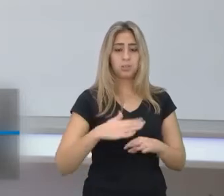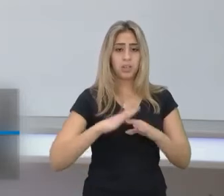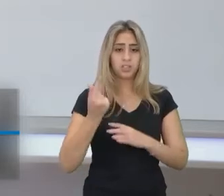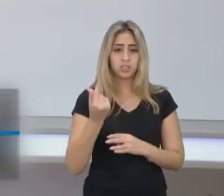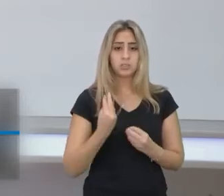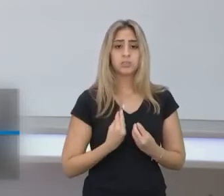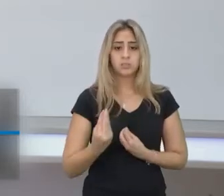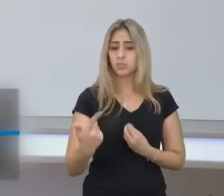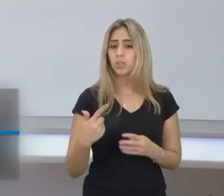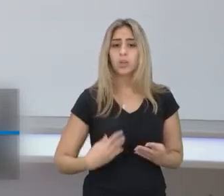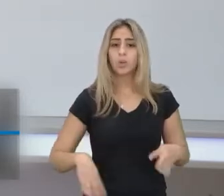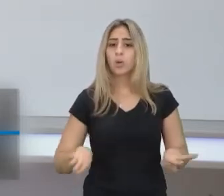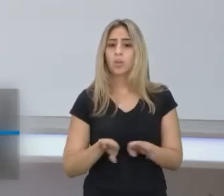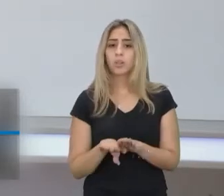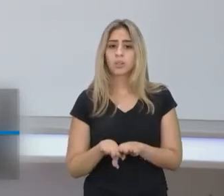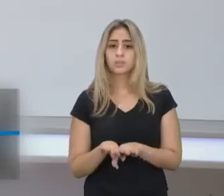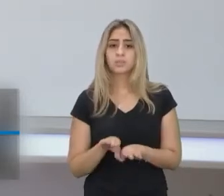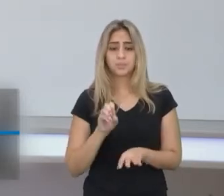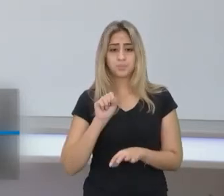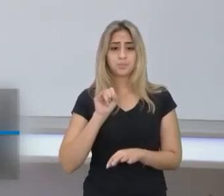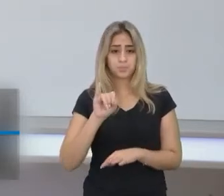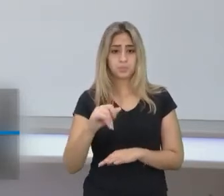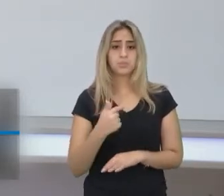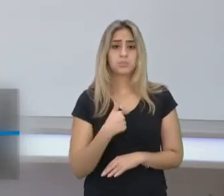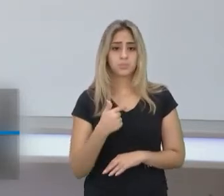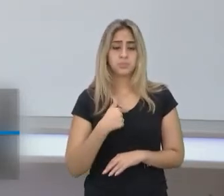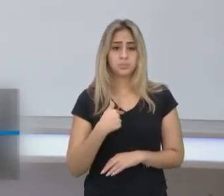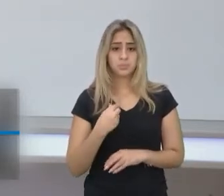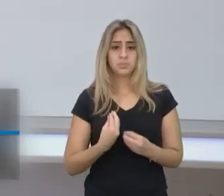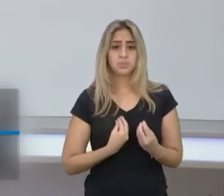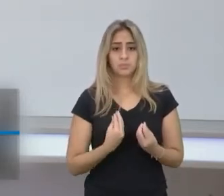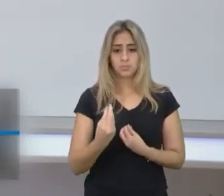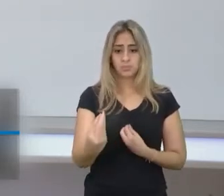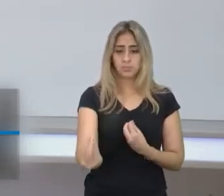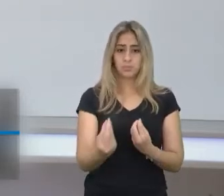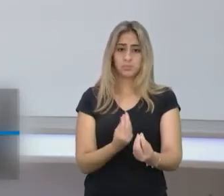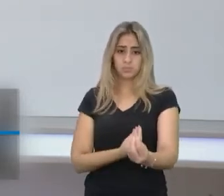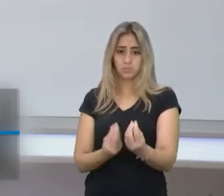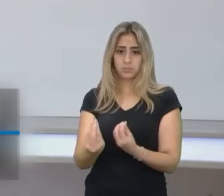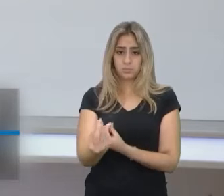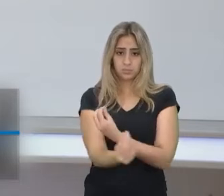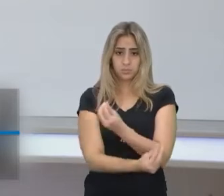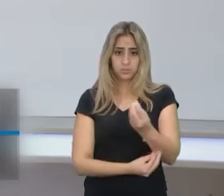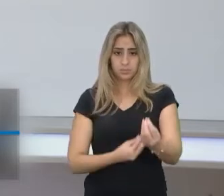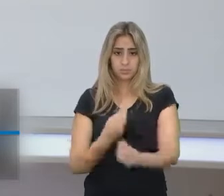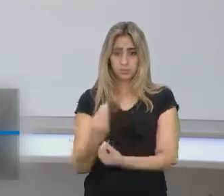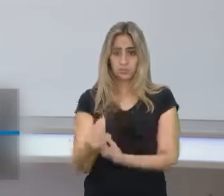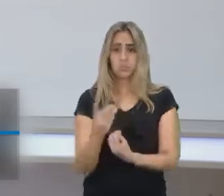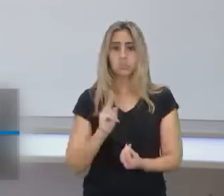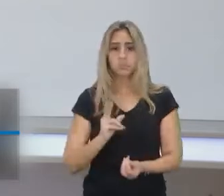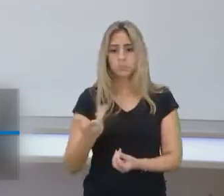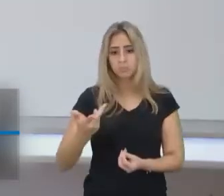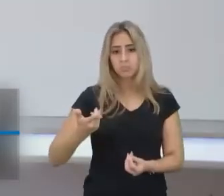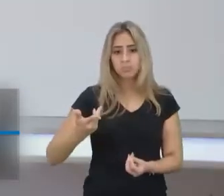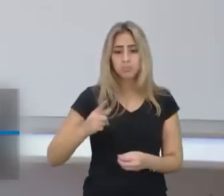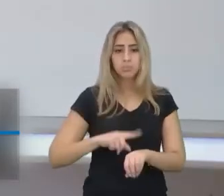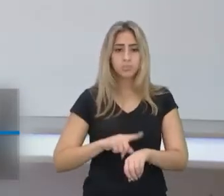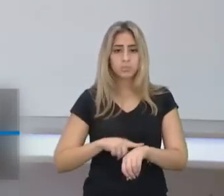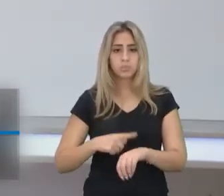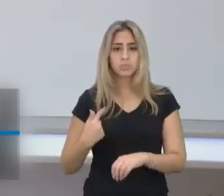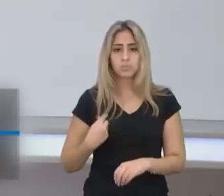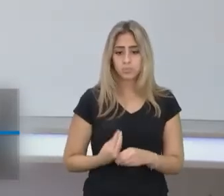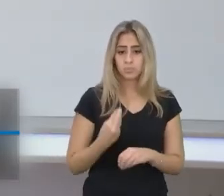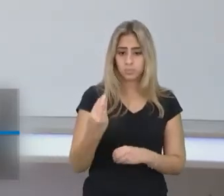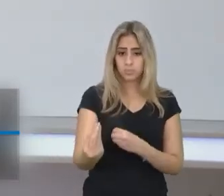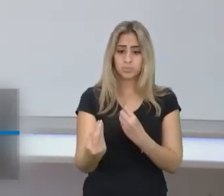vai ter uma relação de igualdade. E se a gente faz essa troca aí na mesma velocidade? Então, ao mesmo tempo que eu entrego